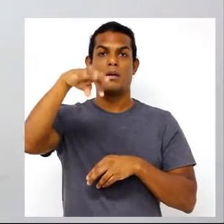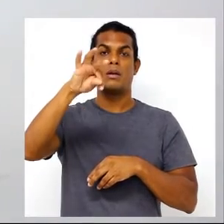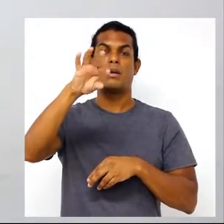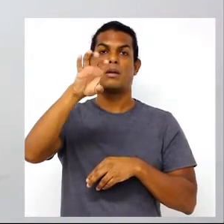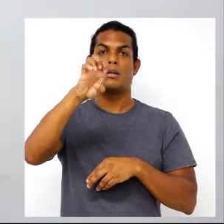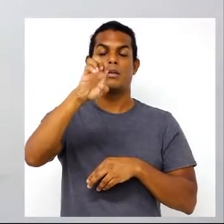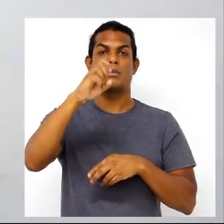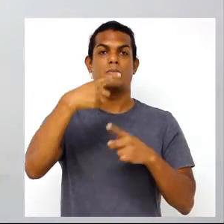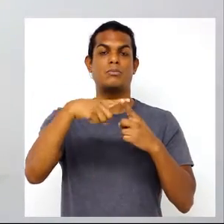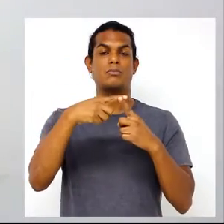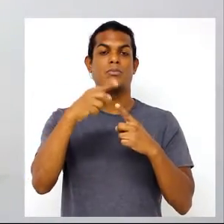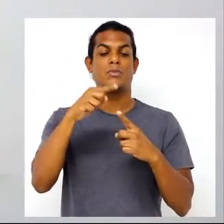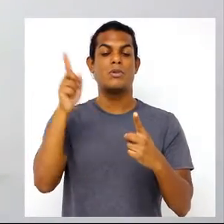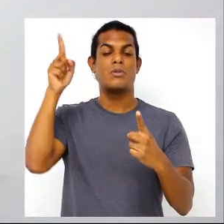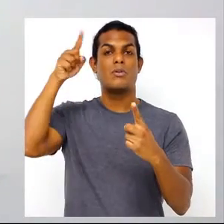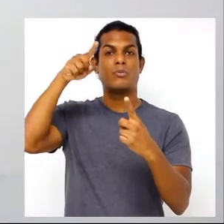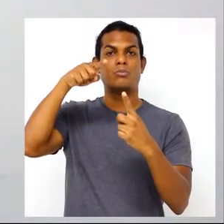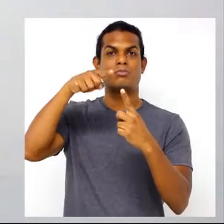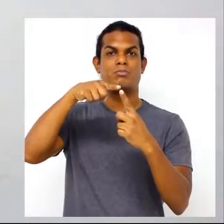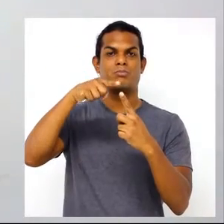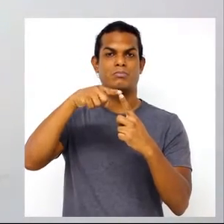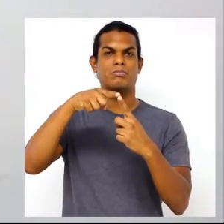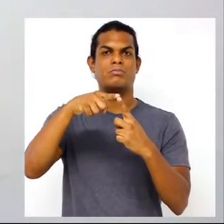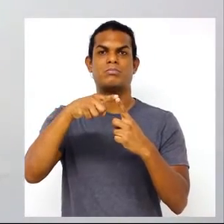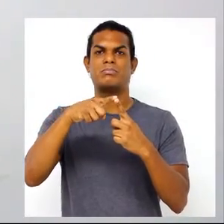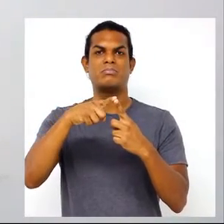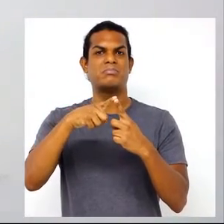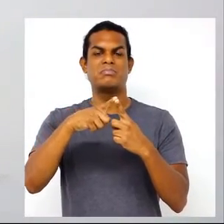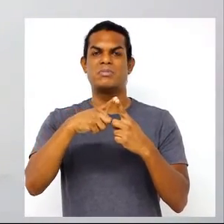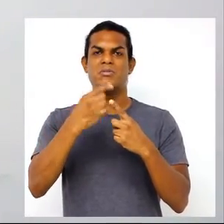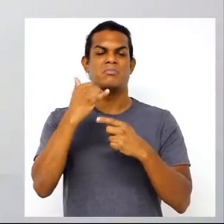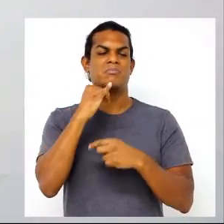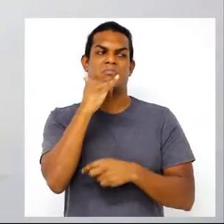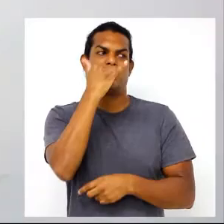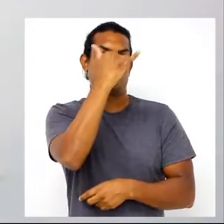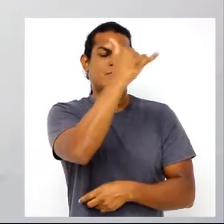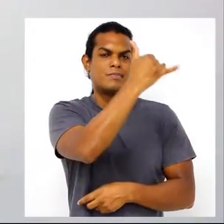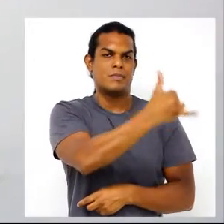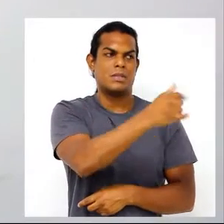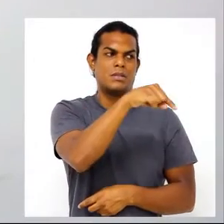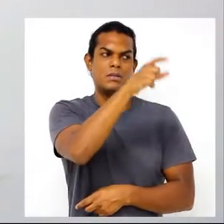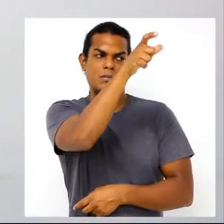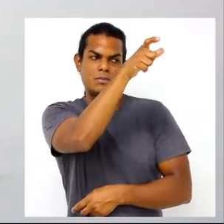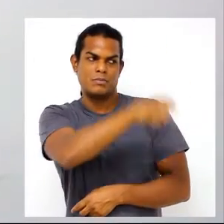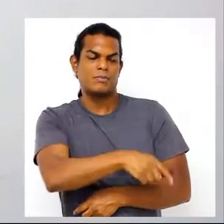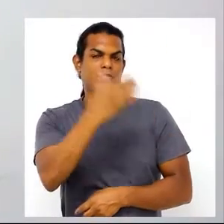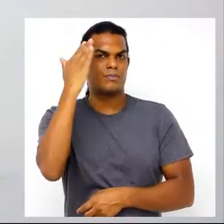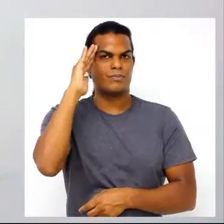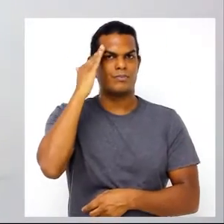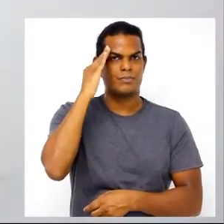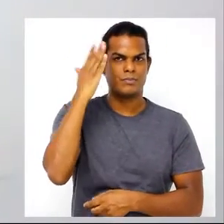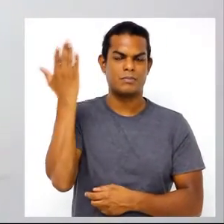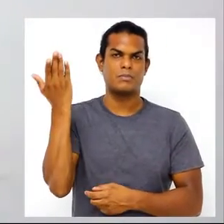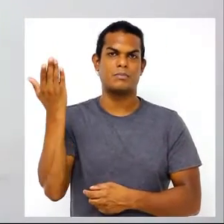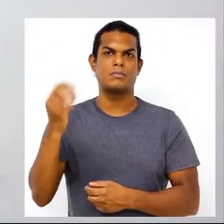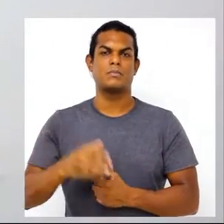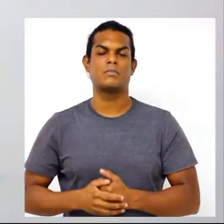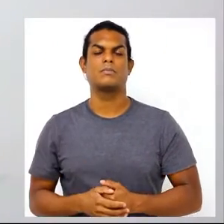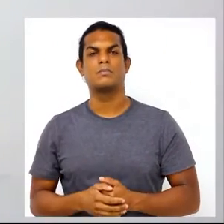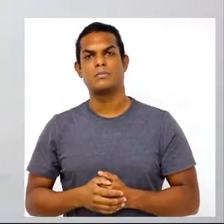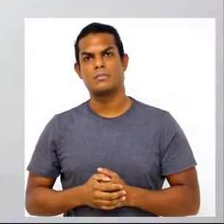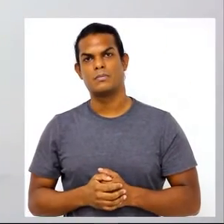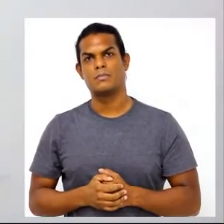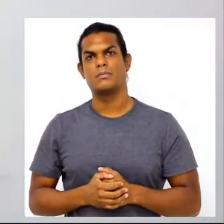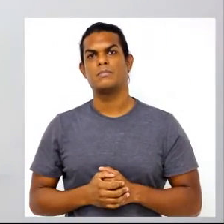sua função seja exercida, ou seja, não passa a mensagem que nós queremos passar para o